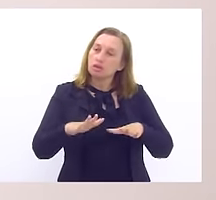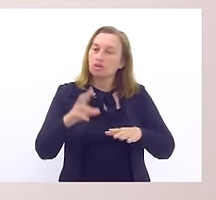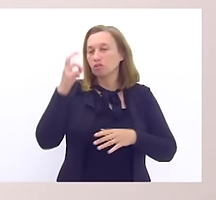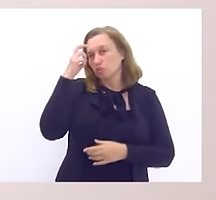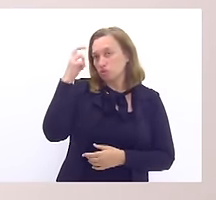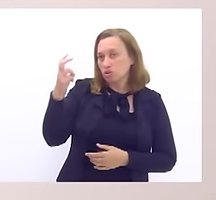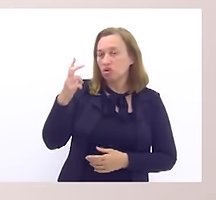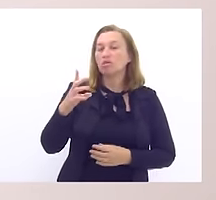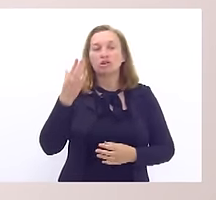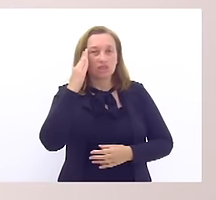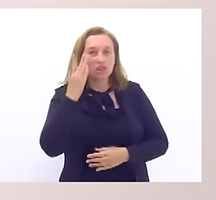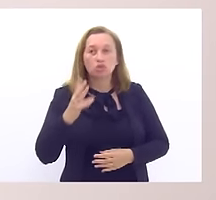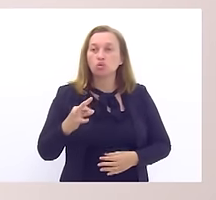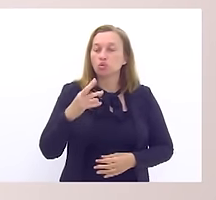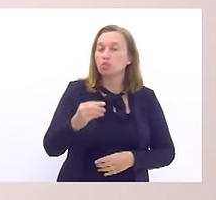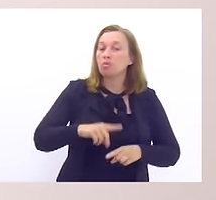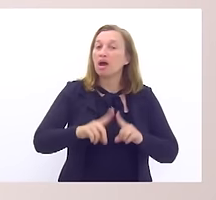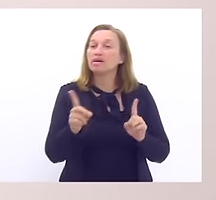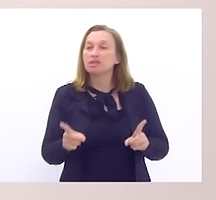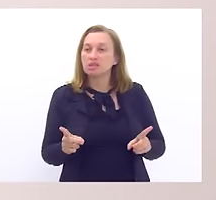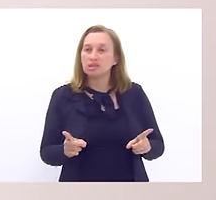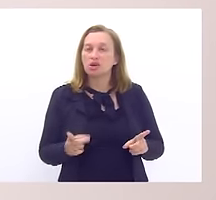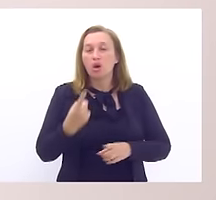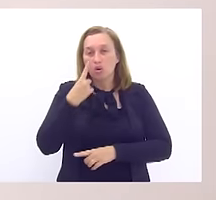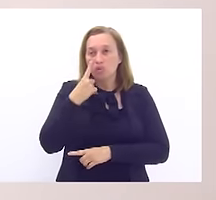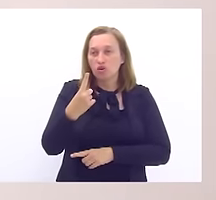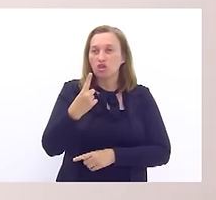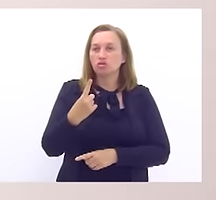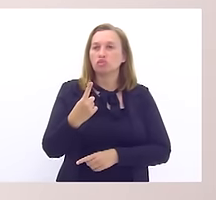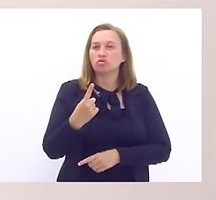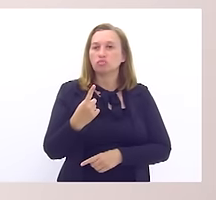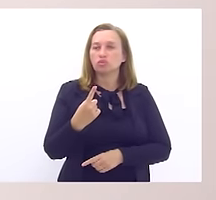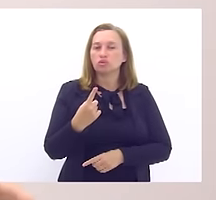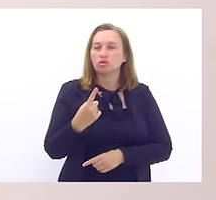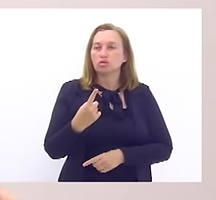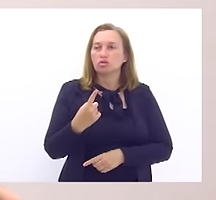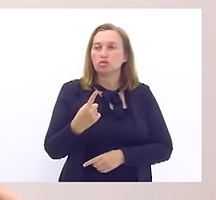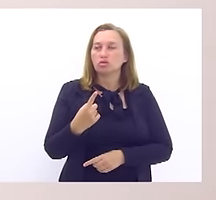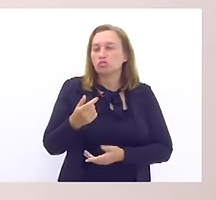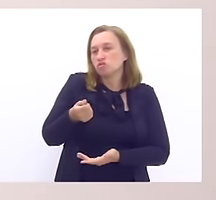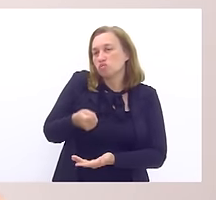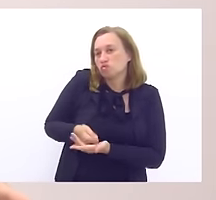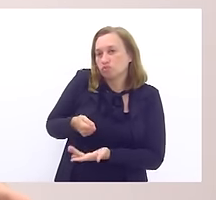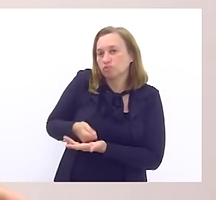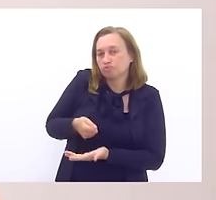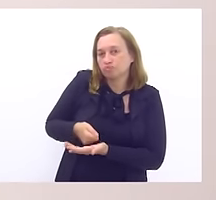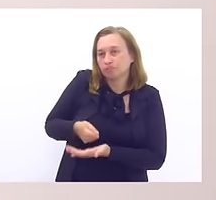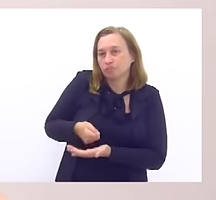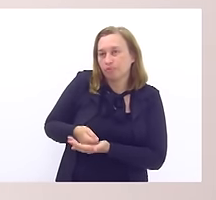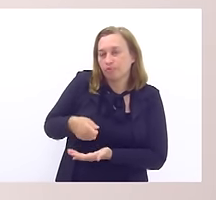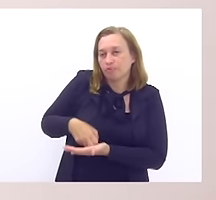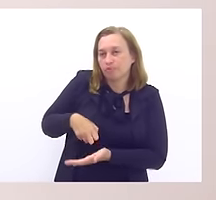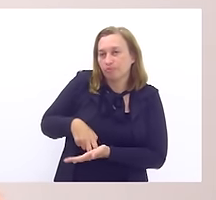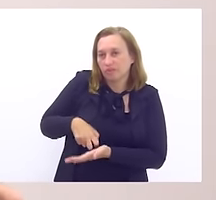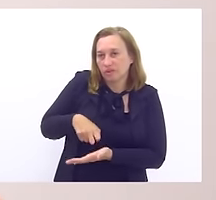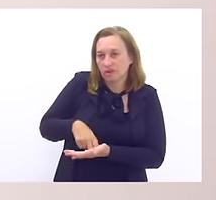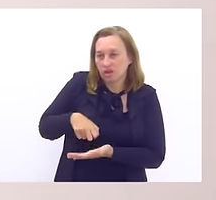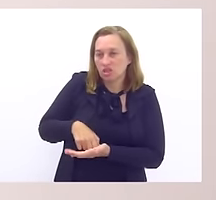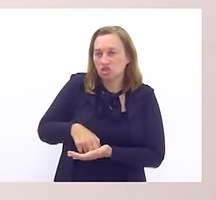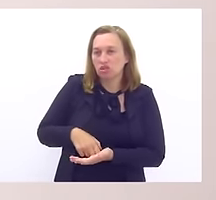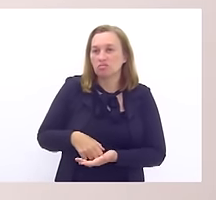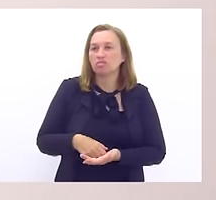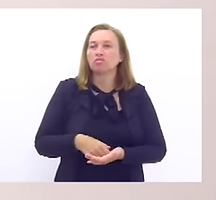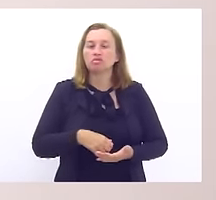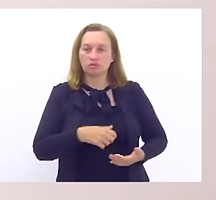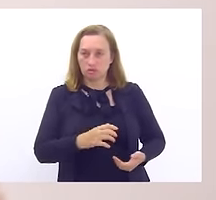entendo tudo isso mas eu vejo como uma uma punição às vezes exacerbada e exagerada por parte da autoridade